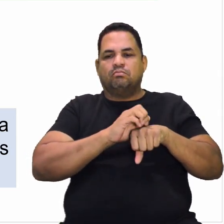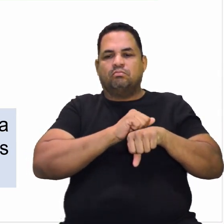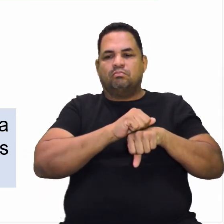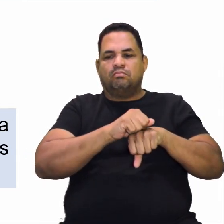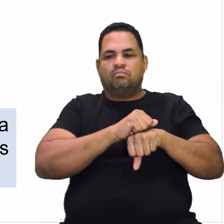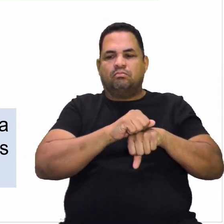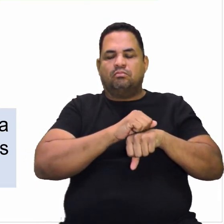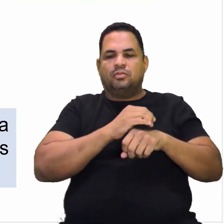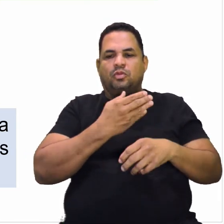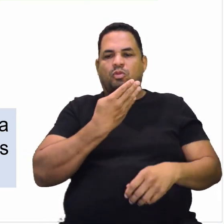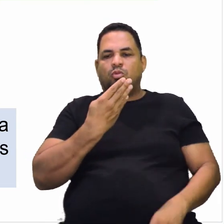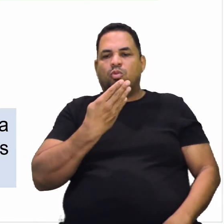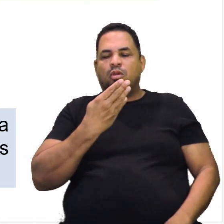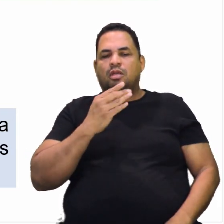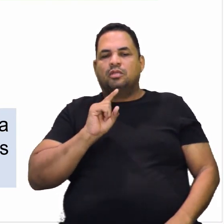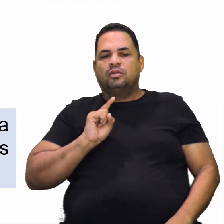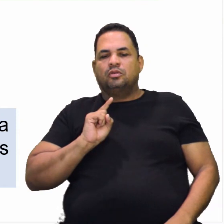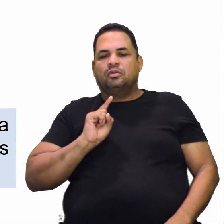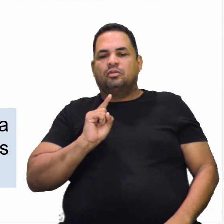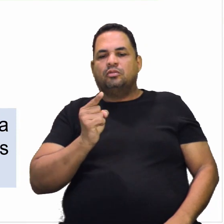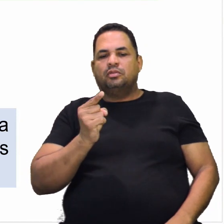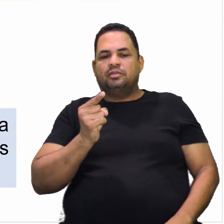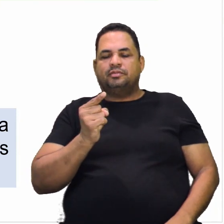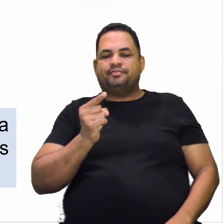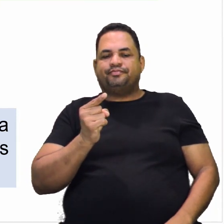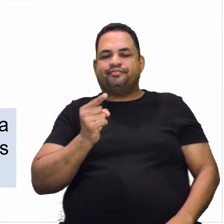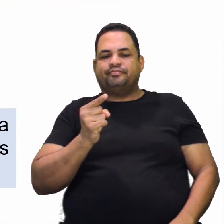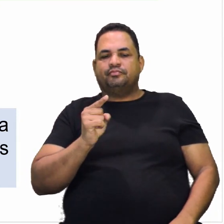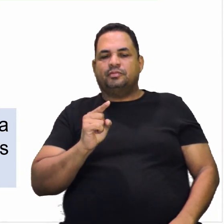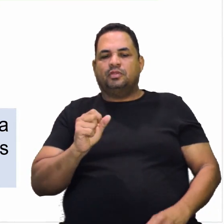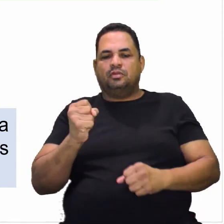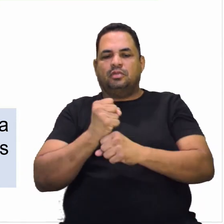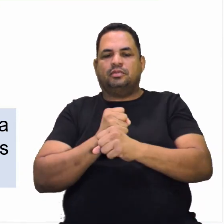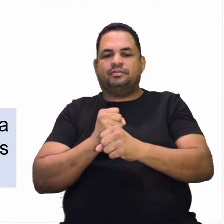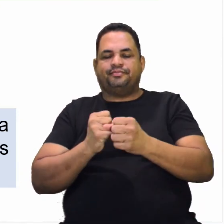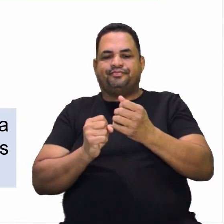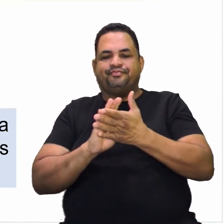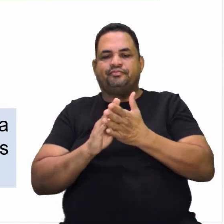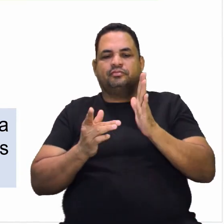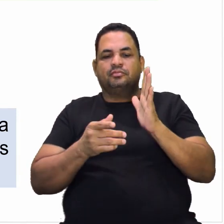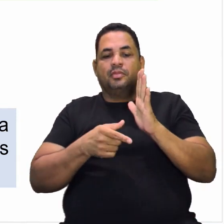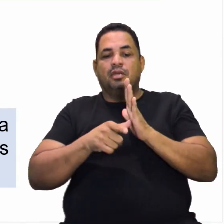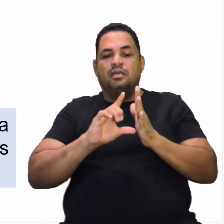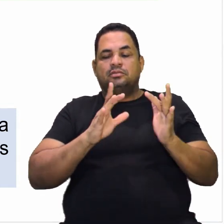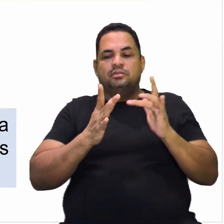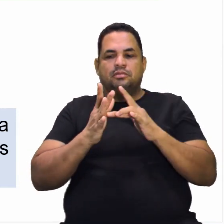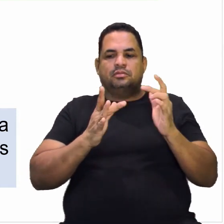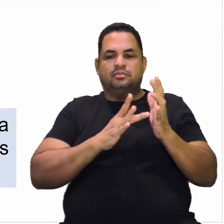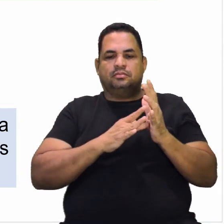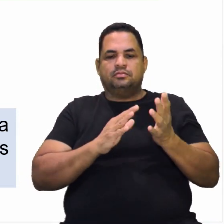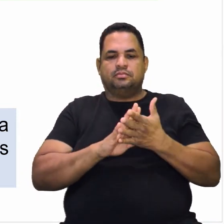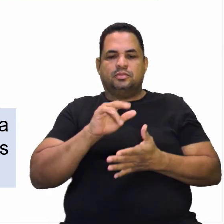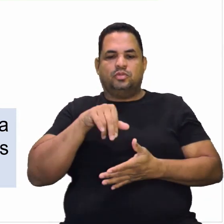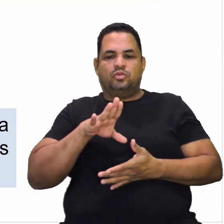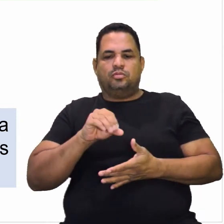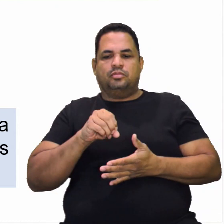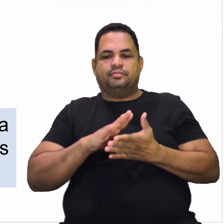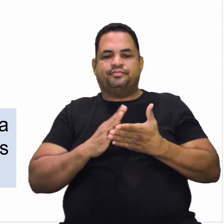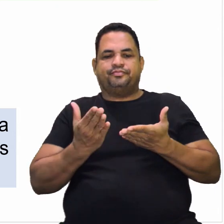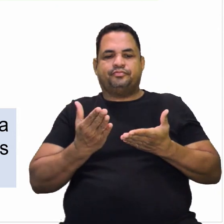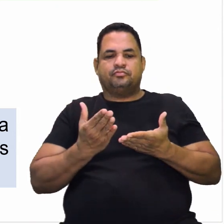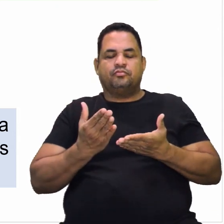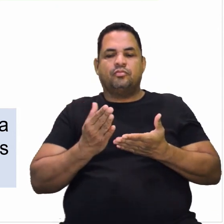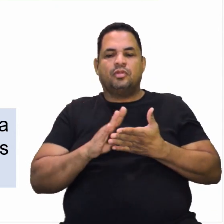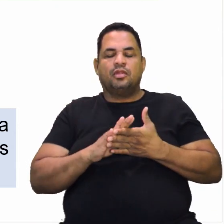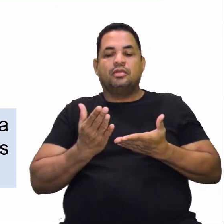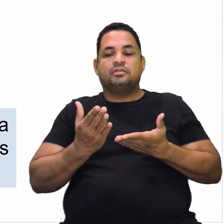4000 a.C., um antigo núcleo deram lugar a pequenas unidades políticas, eram os nomos. Por isso que os